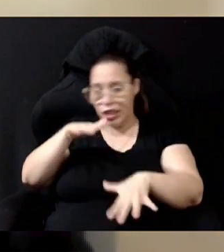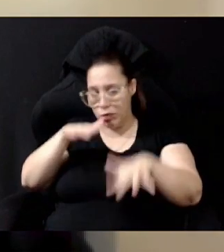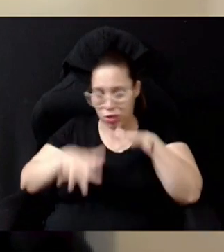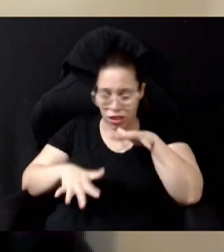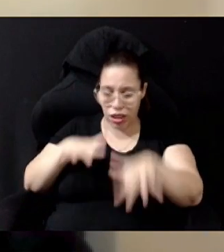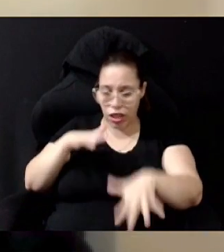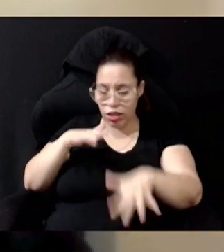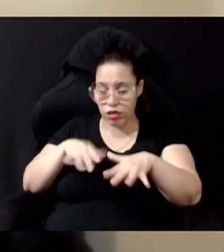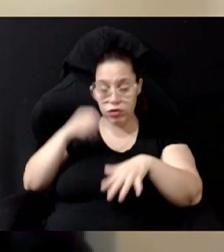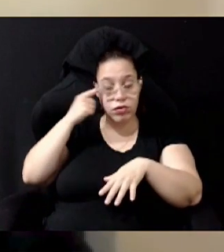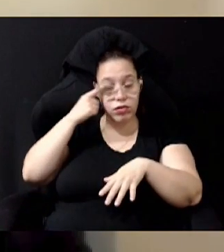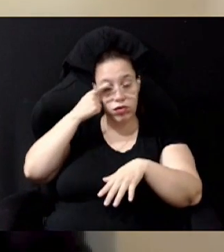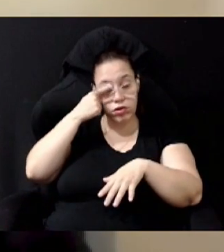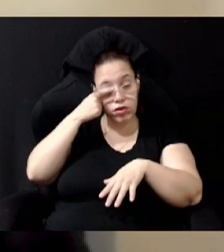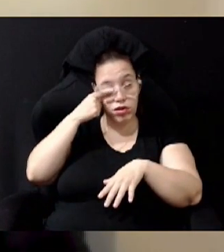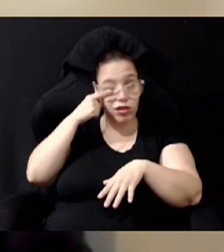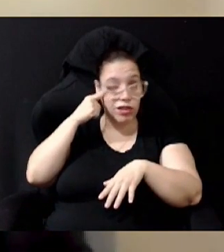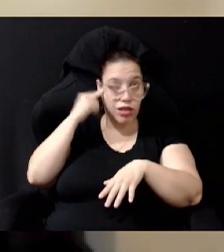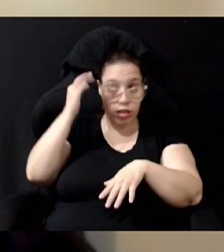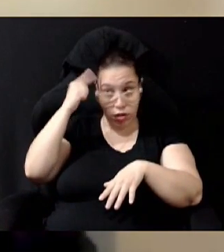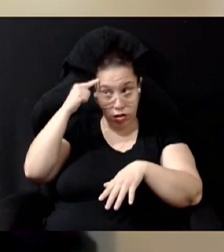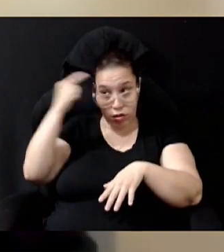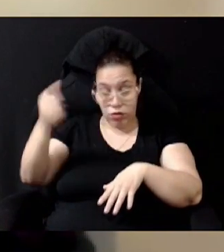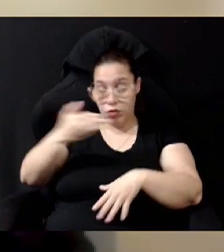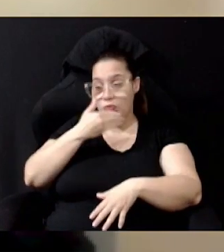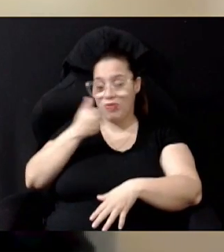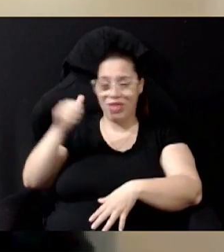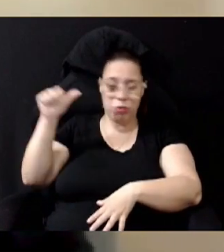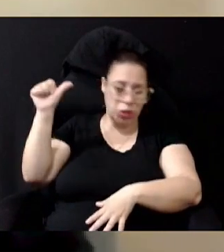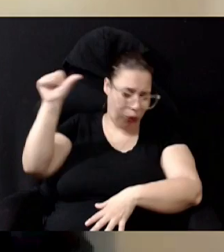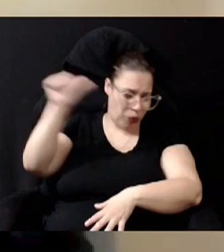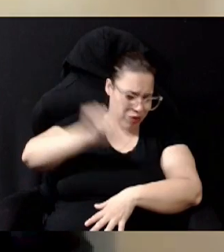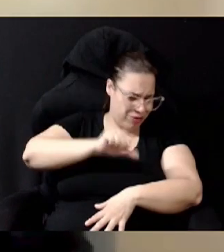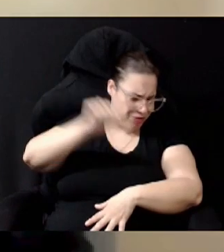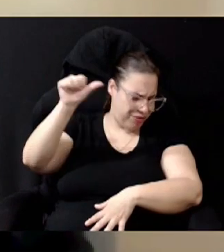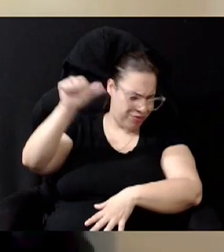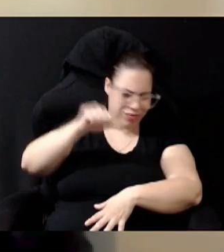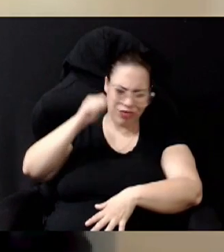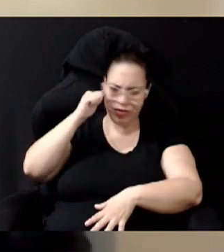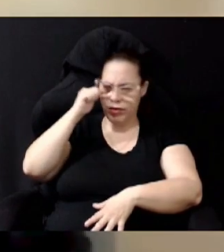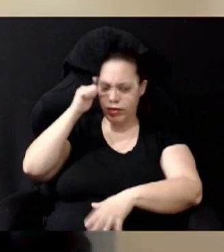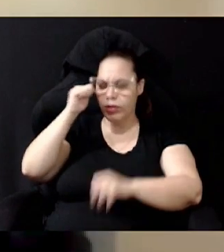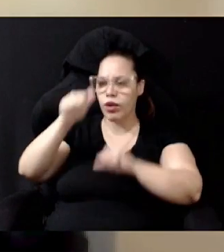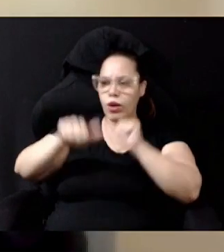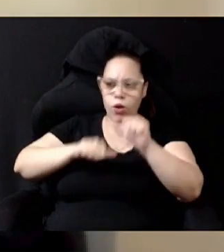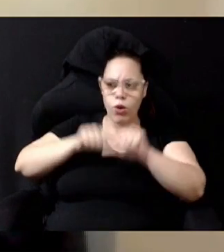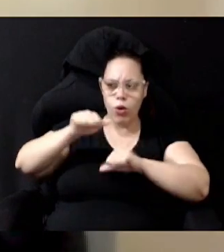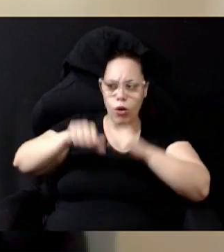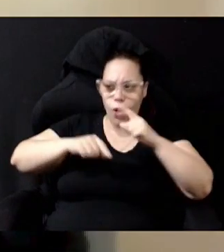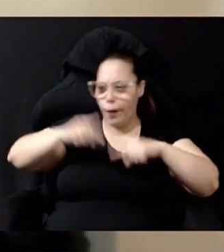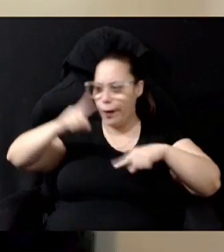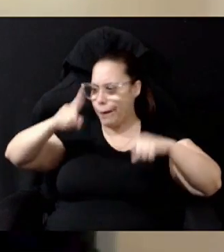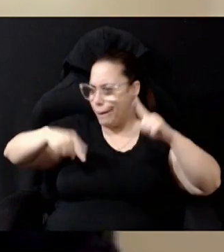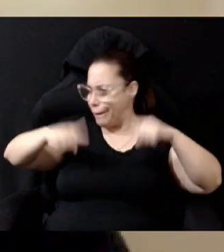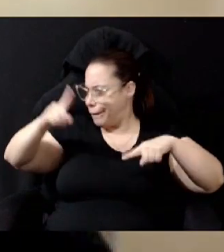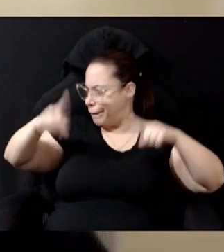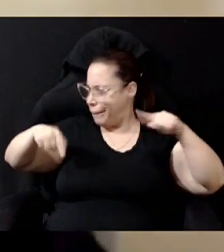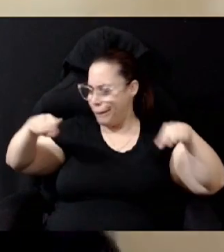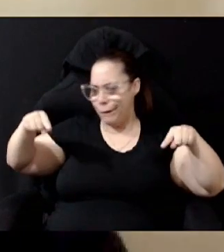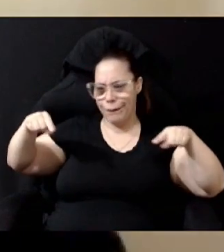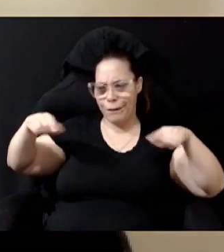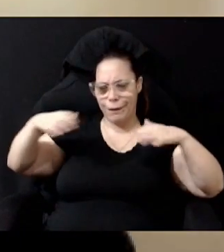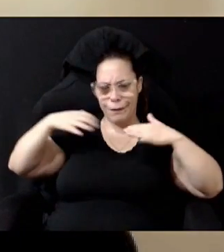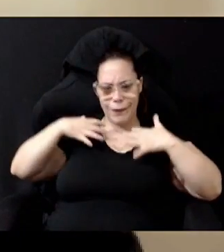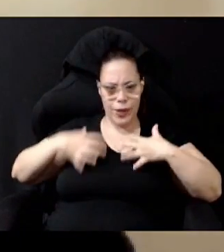do dia que está melhor, tem momentos do dia que está pior. Ela tem alterações de diversos sistemas, de diversos organismos,